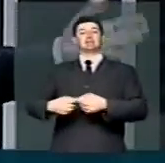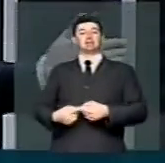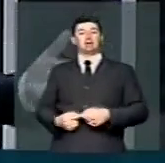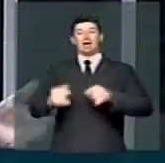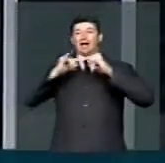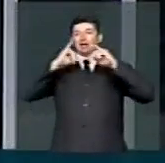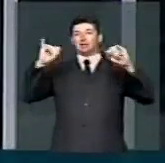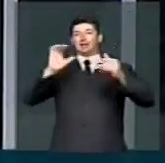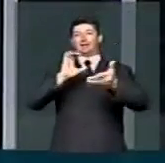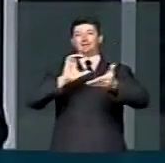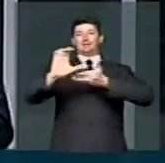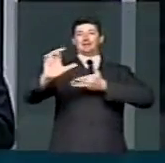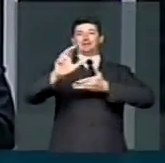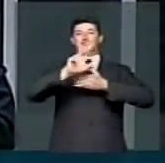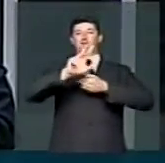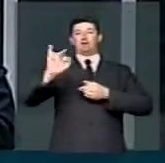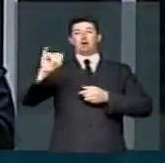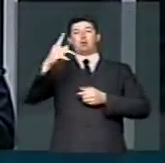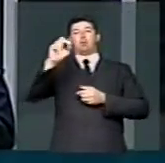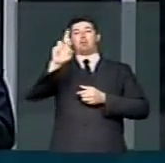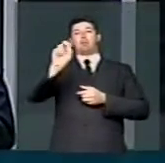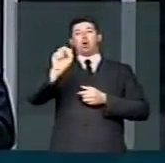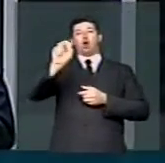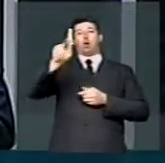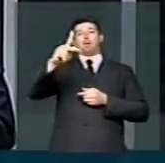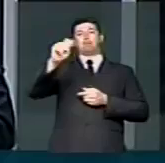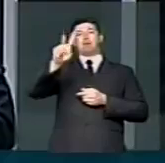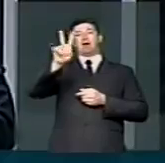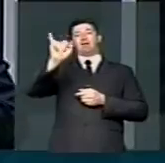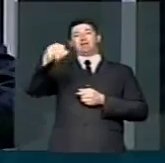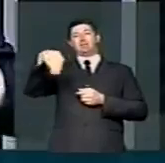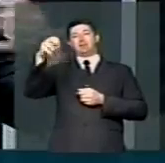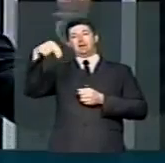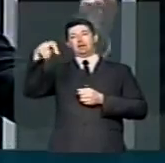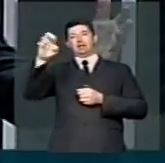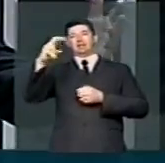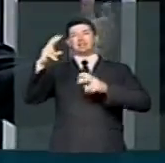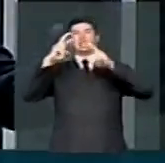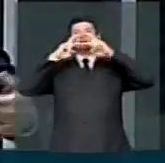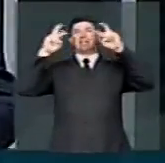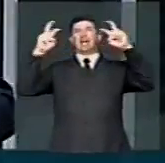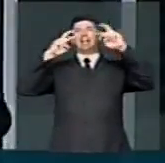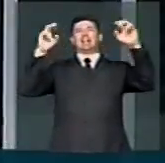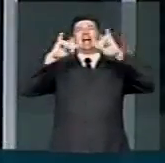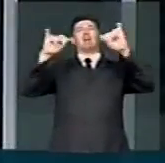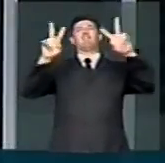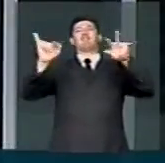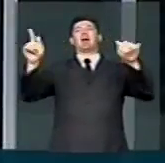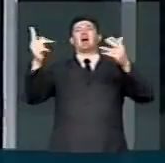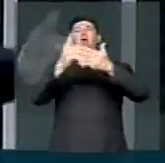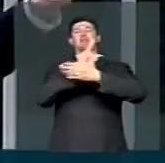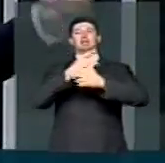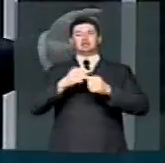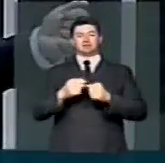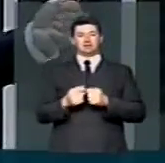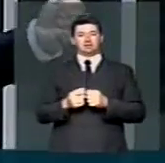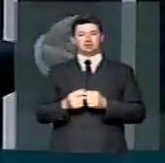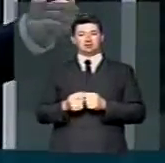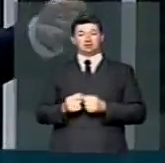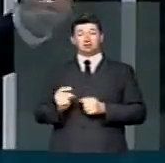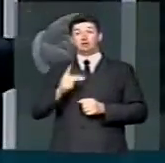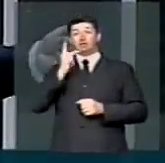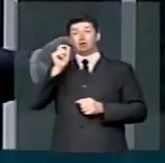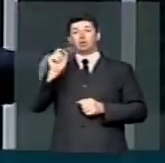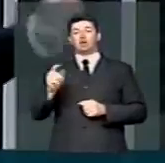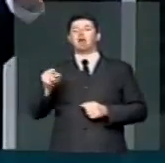os investimentos do Propavimentação em alto e bom som, fazendo questão de